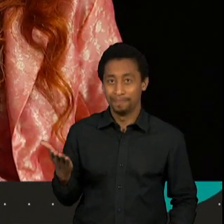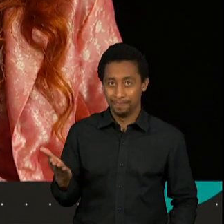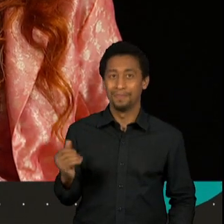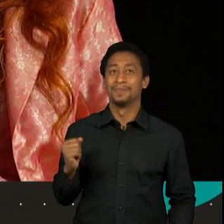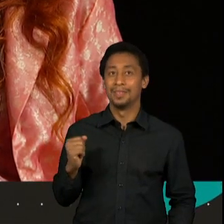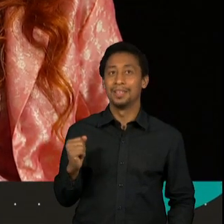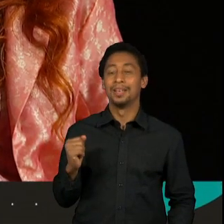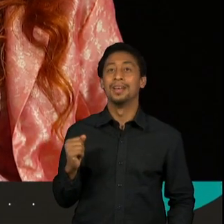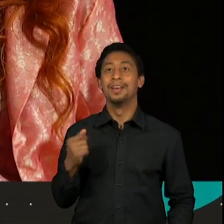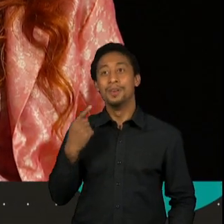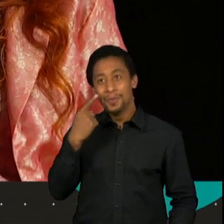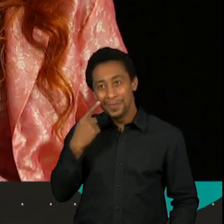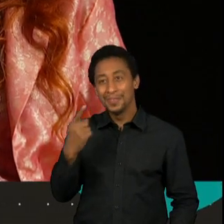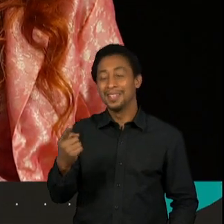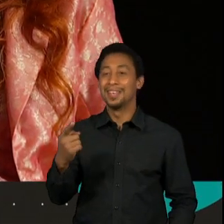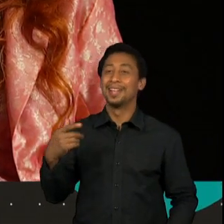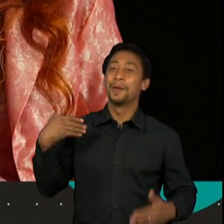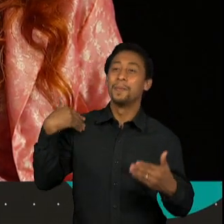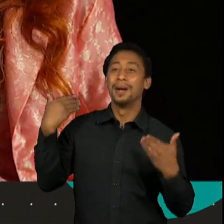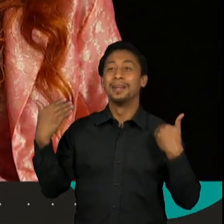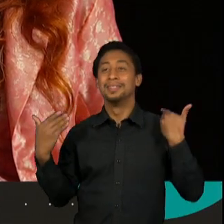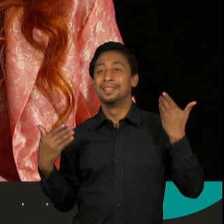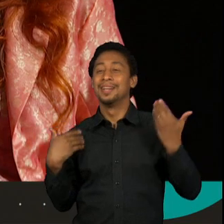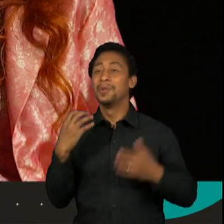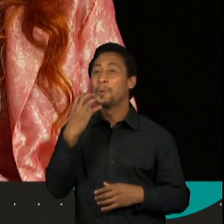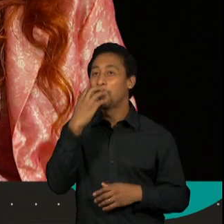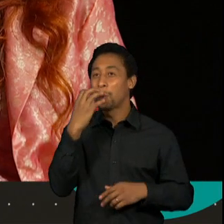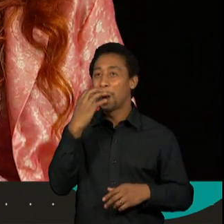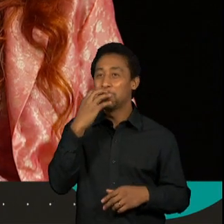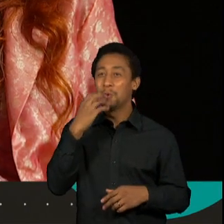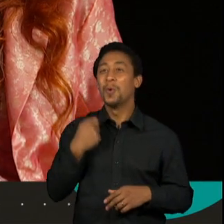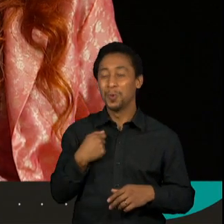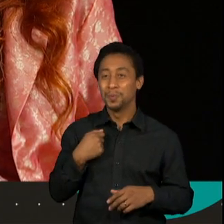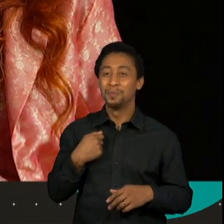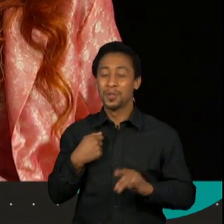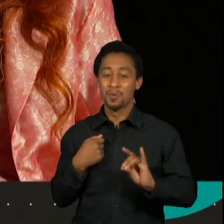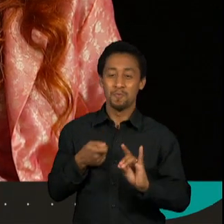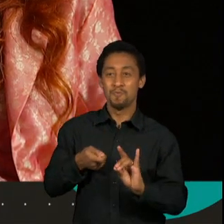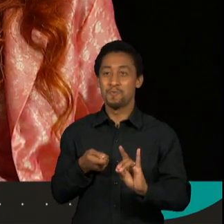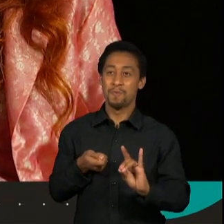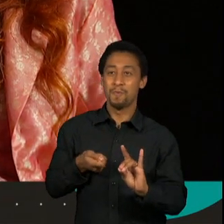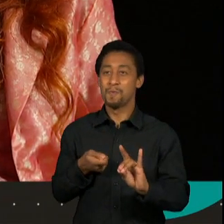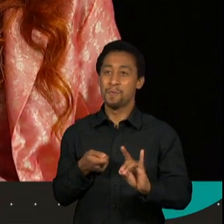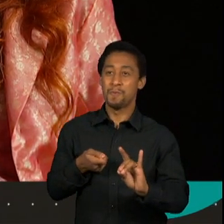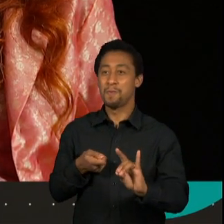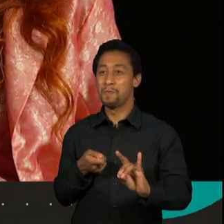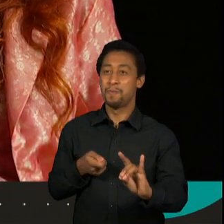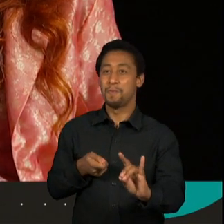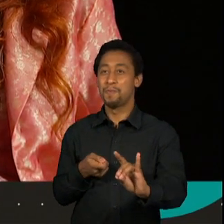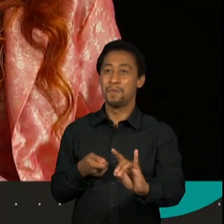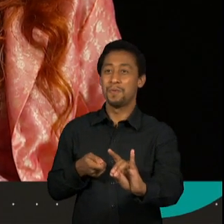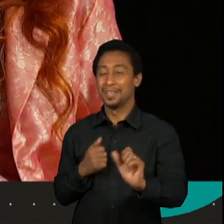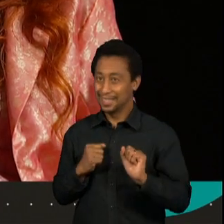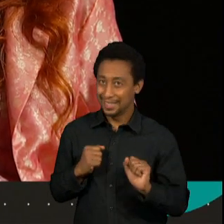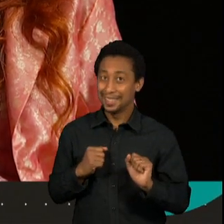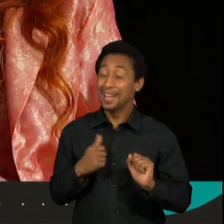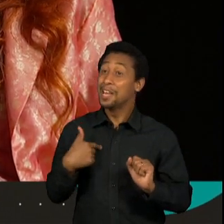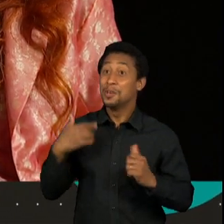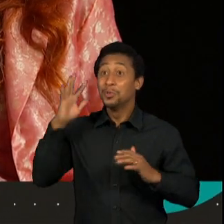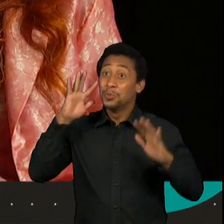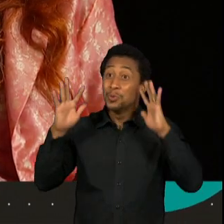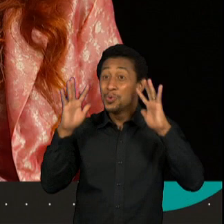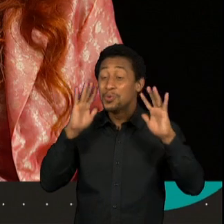Primeiro vendo a Helena passeando com um cachorro lindo que ela tinha, sonhando em me aproximar dela. E depois tendo a